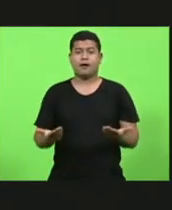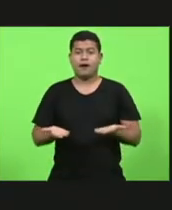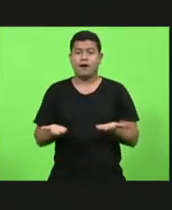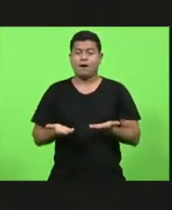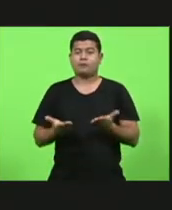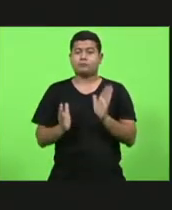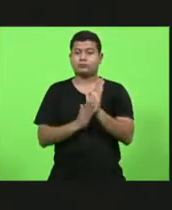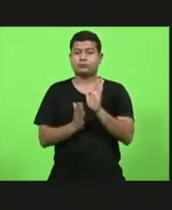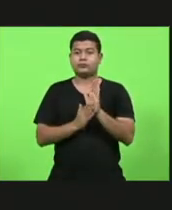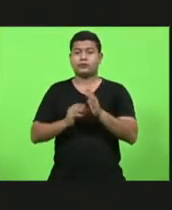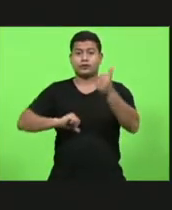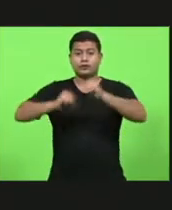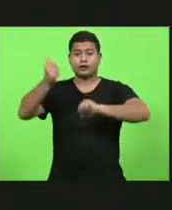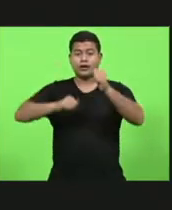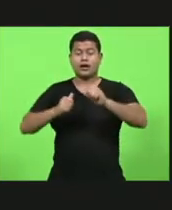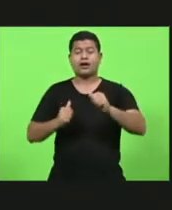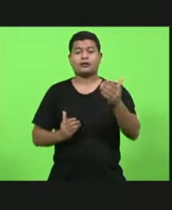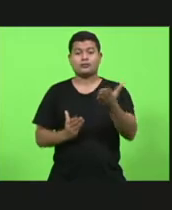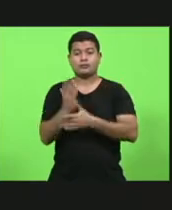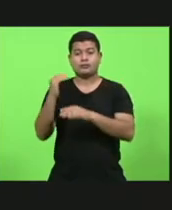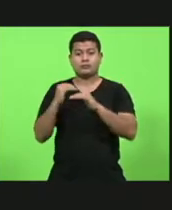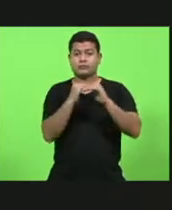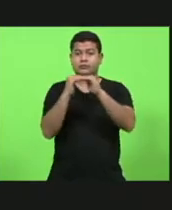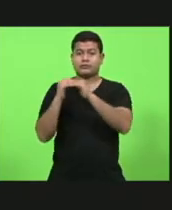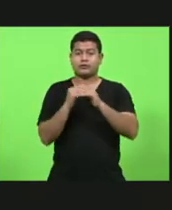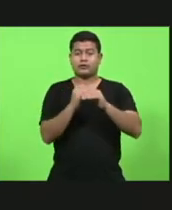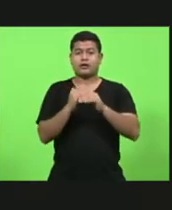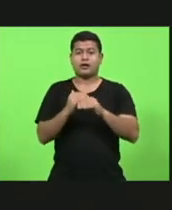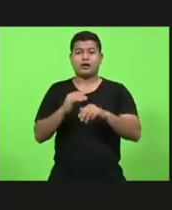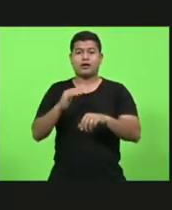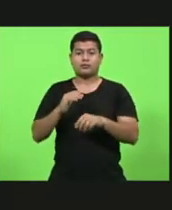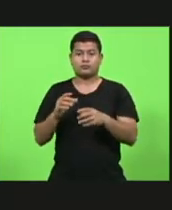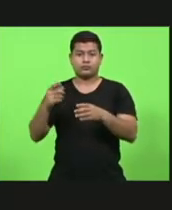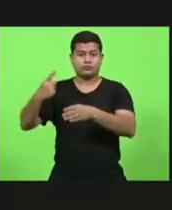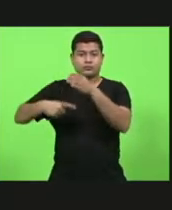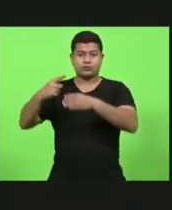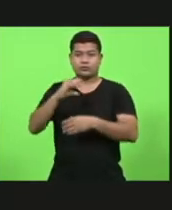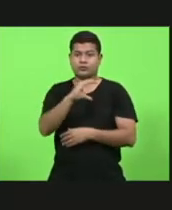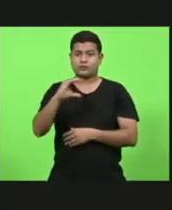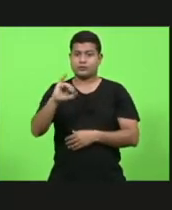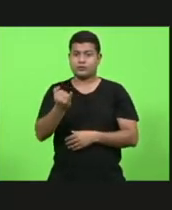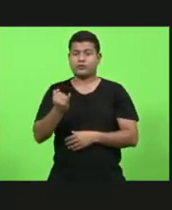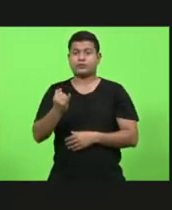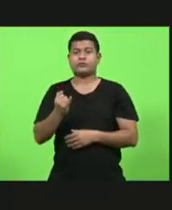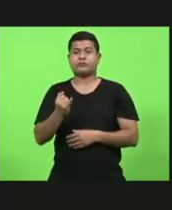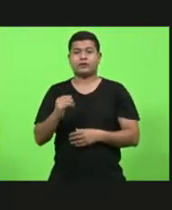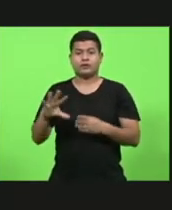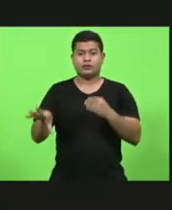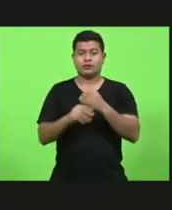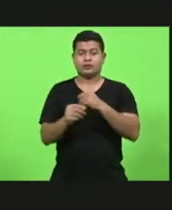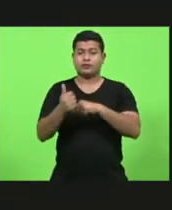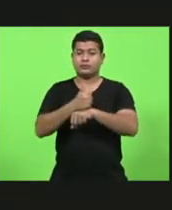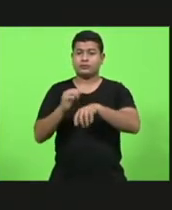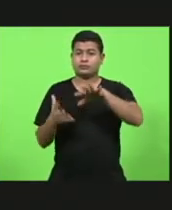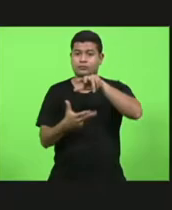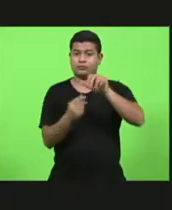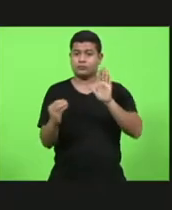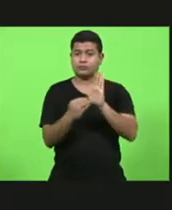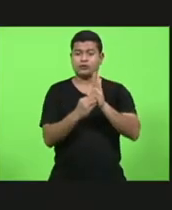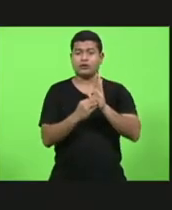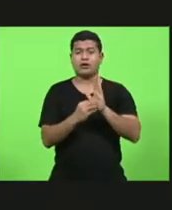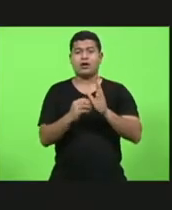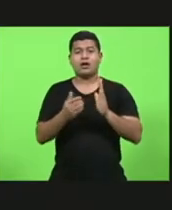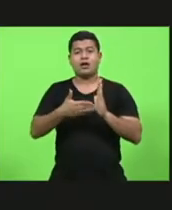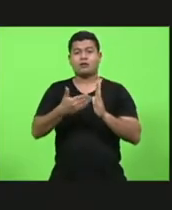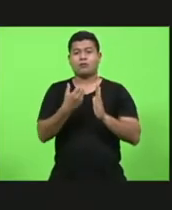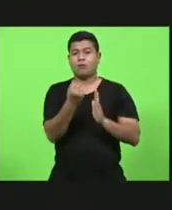análise e aprovação por unanimidade dos membros da CCJ, nos termos da emenda substitutiva global, anexa aí nas folhas 8 e 10,